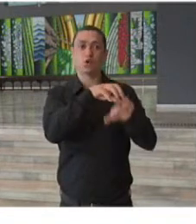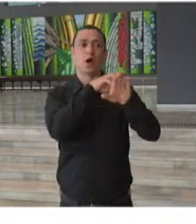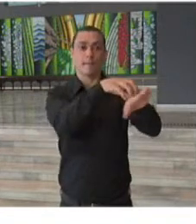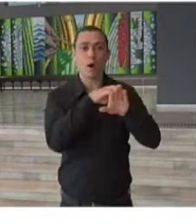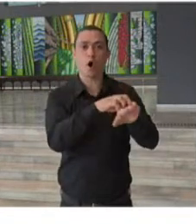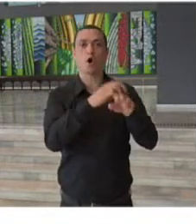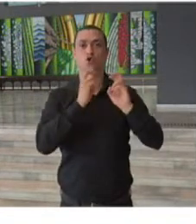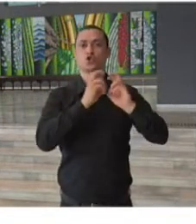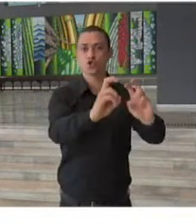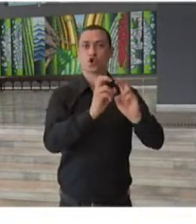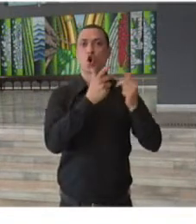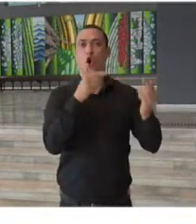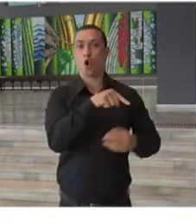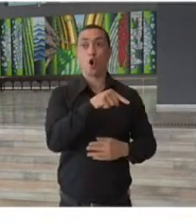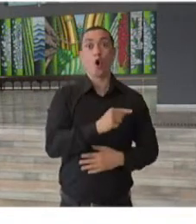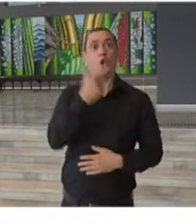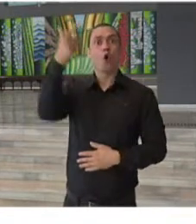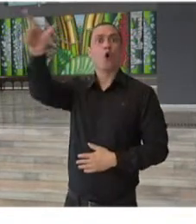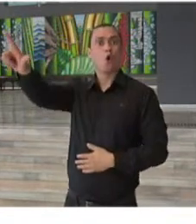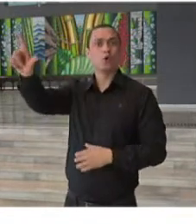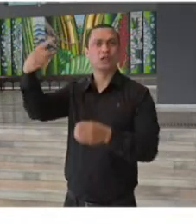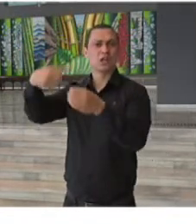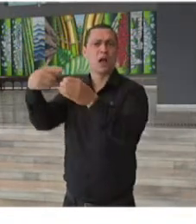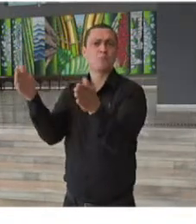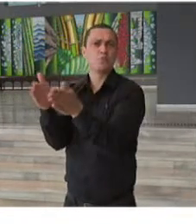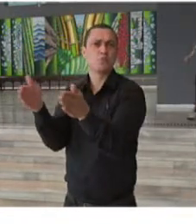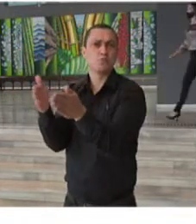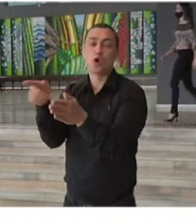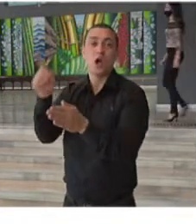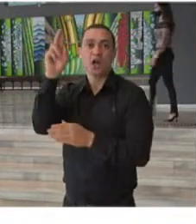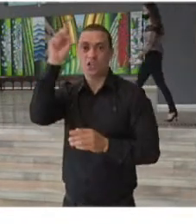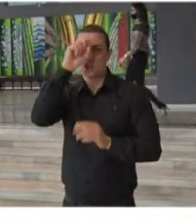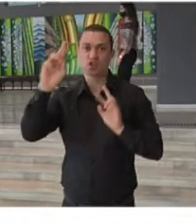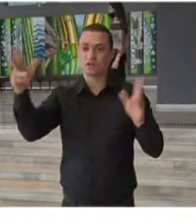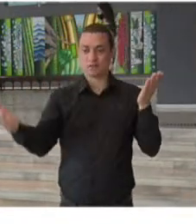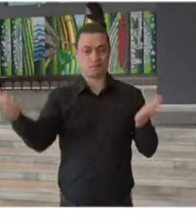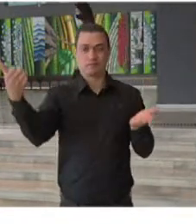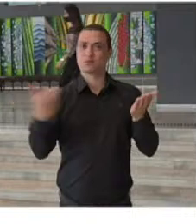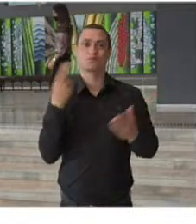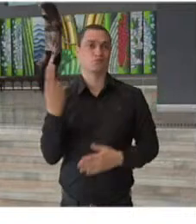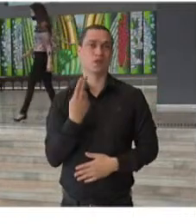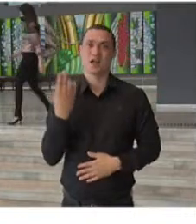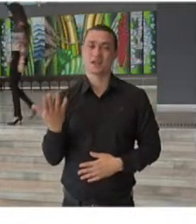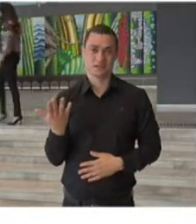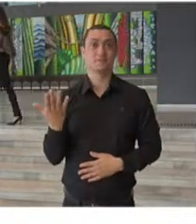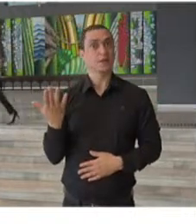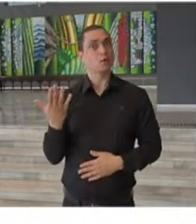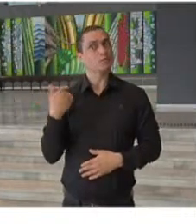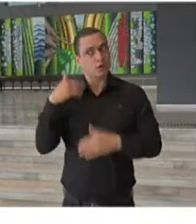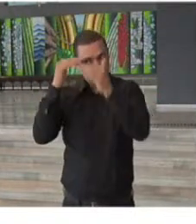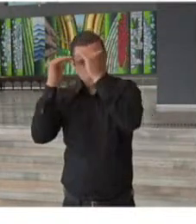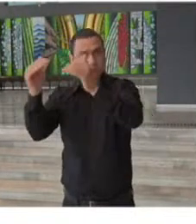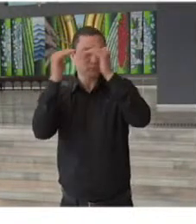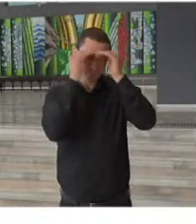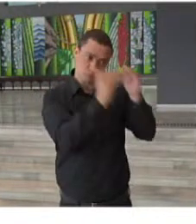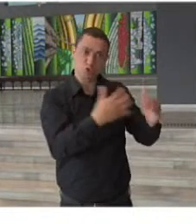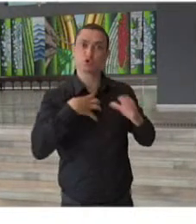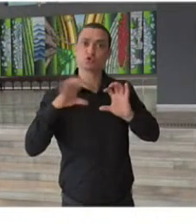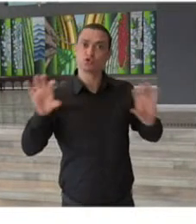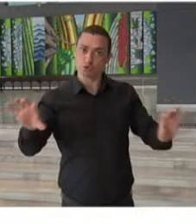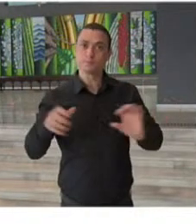entre outros, com uma cidade que tem outros desafios distintos. Portanto, o respeito a essa autonomia é fundamental. Pode passar?